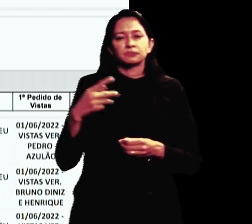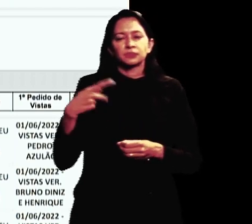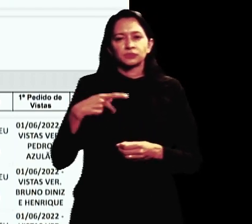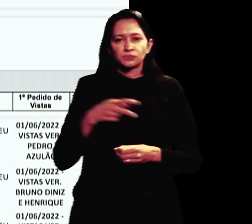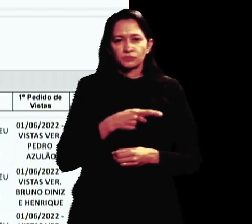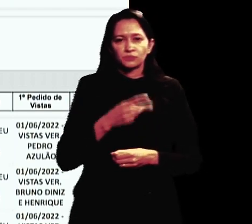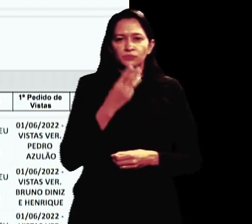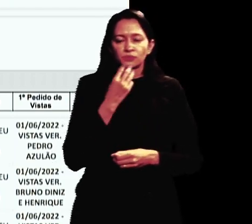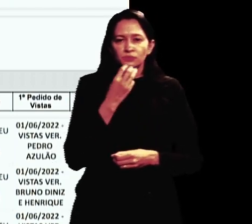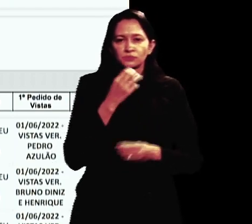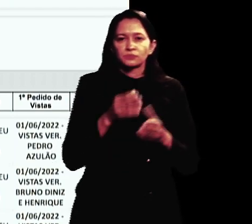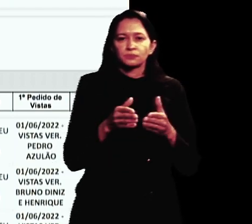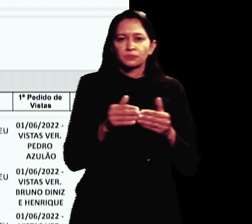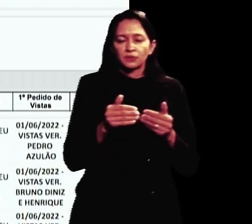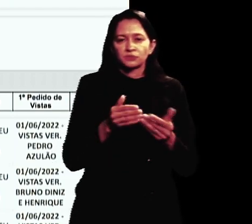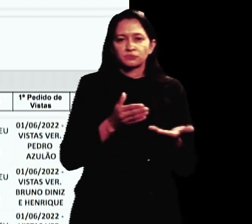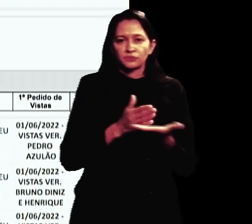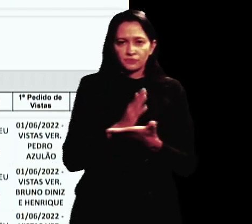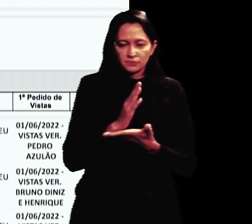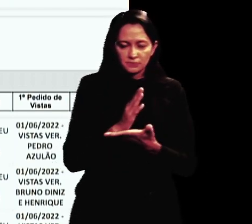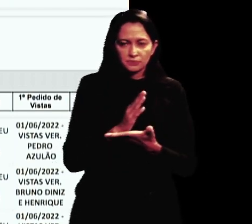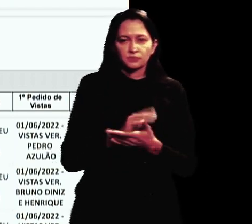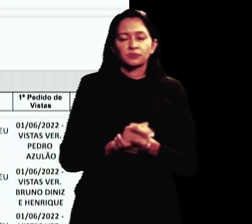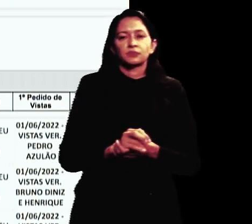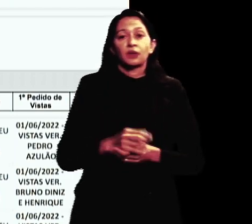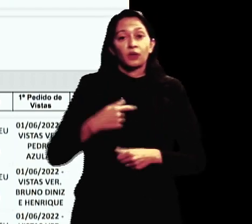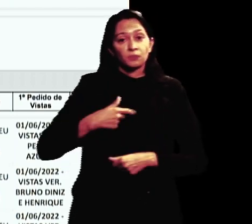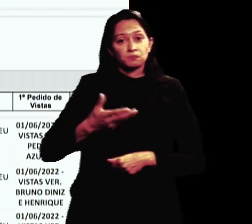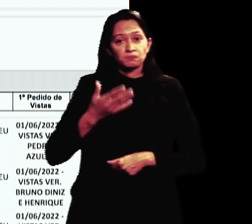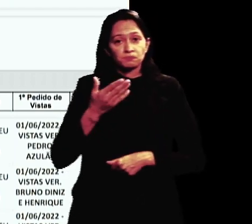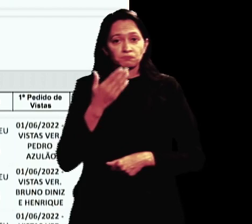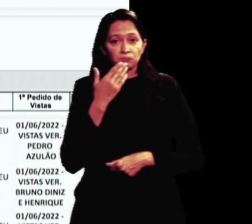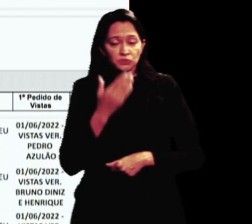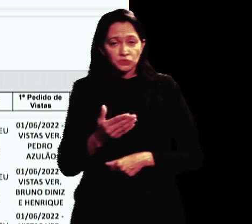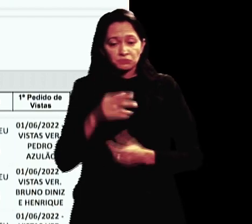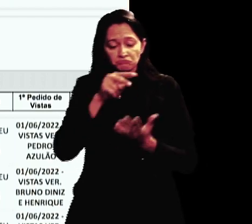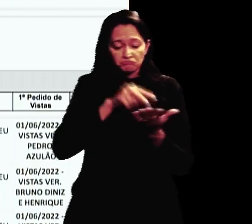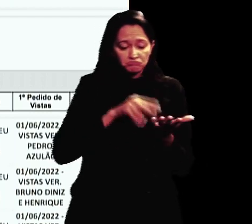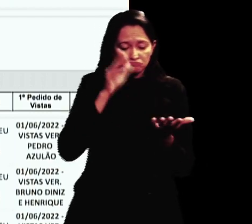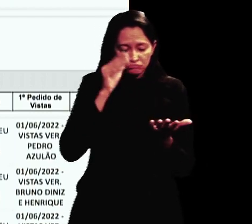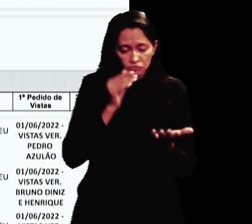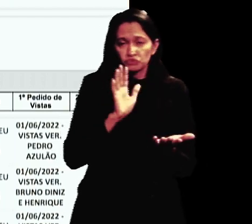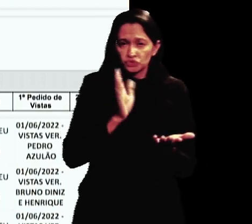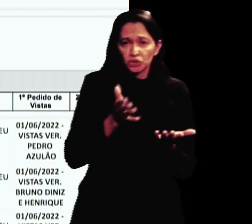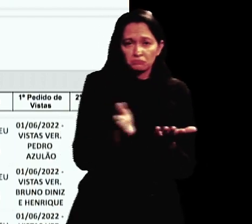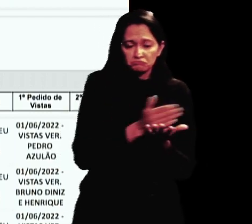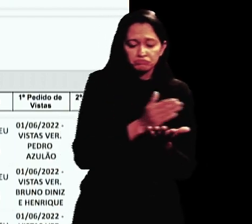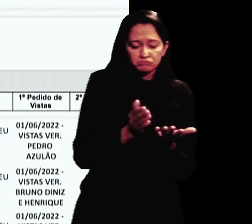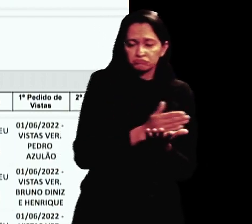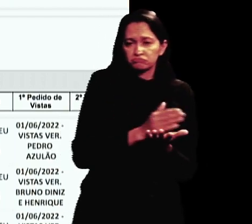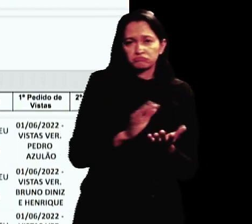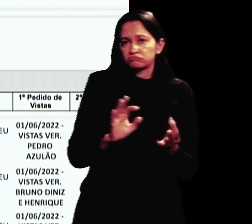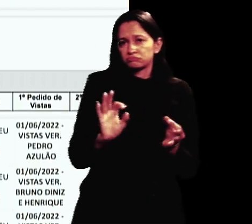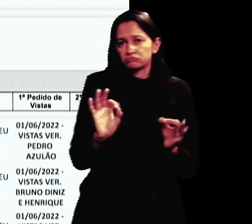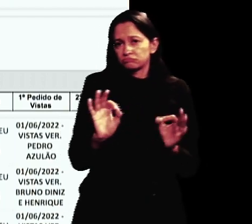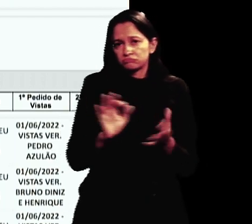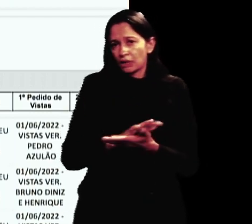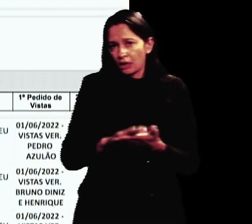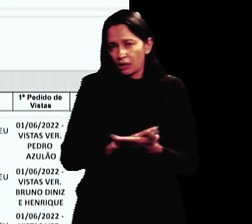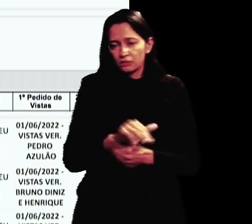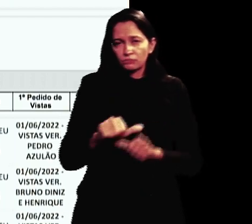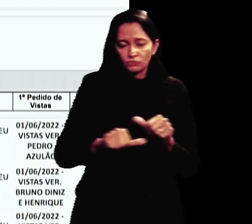aprovação, projeto com vistas de minha autoria, não tenho nenhuma observação a fazer no projeto, portanto, o projeto está em